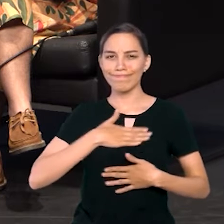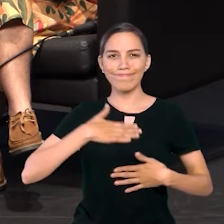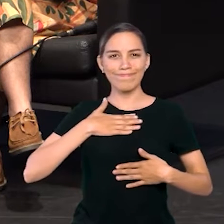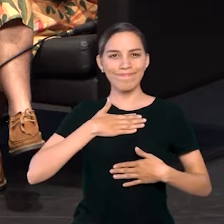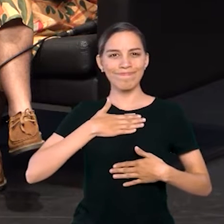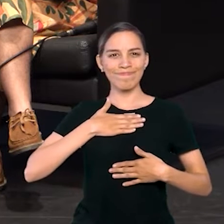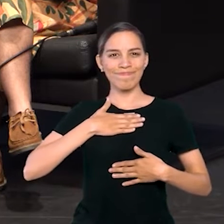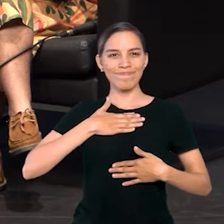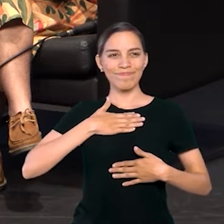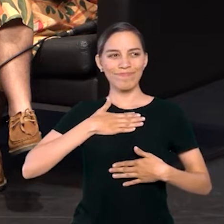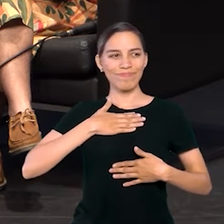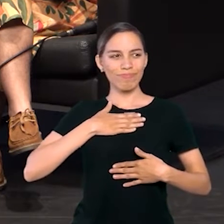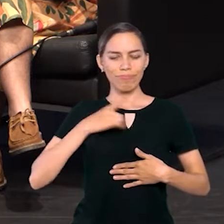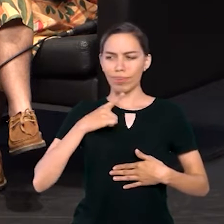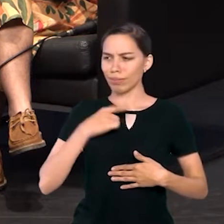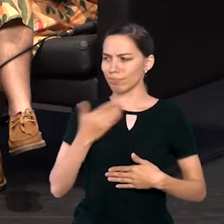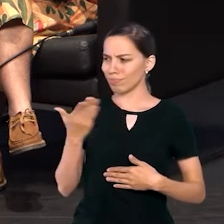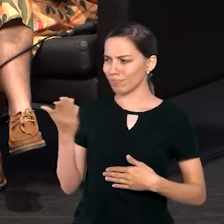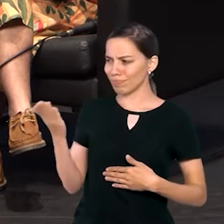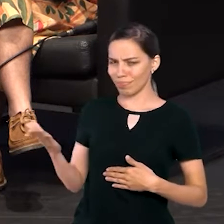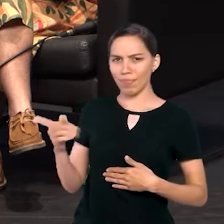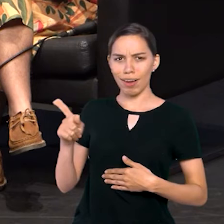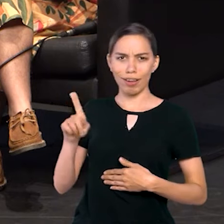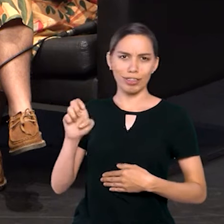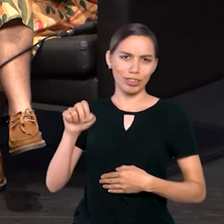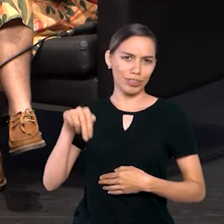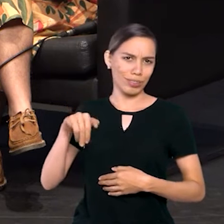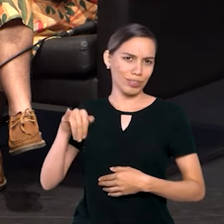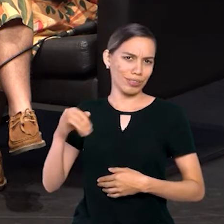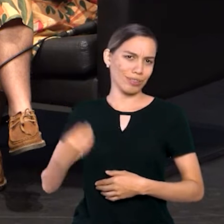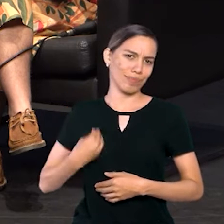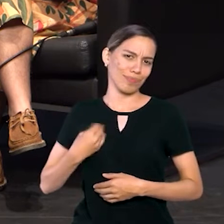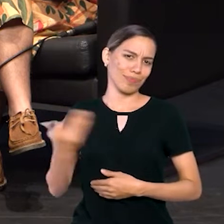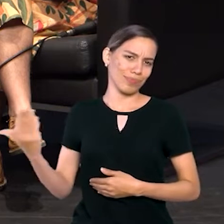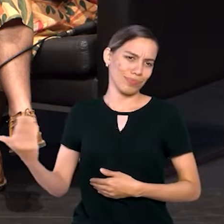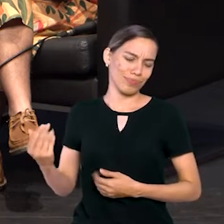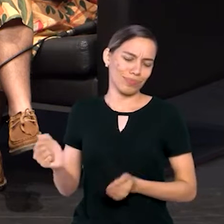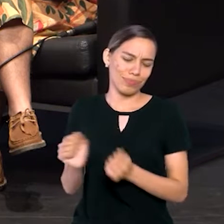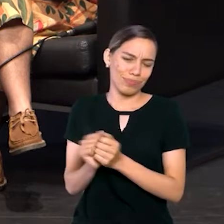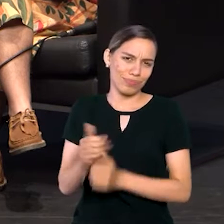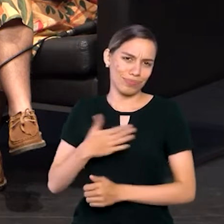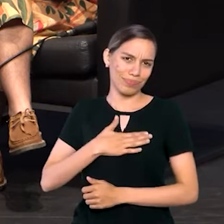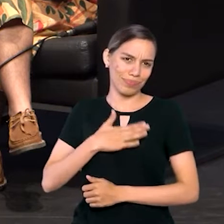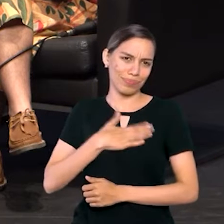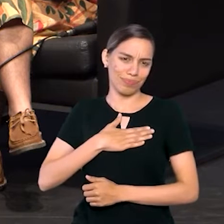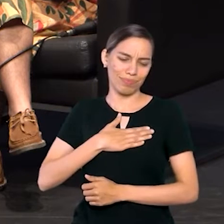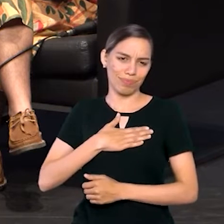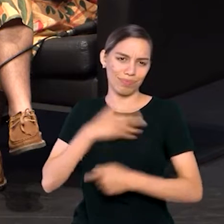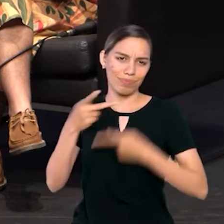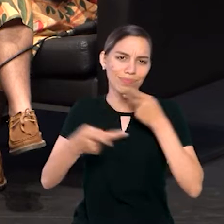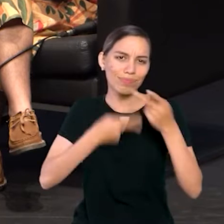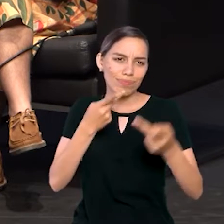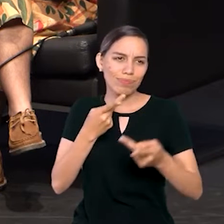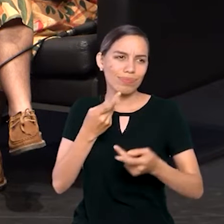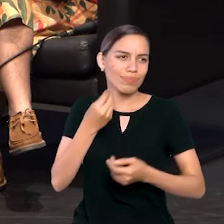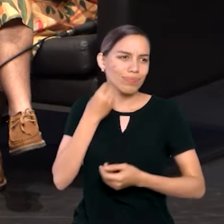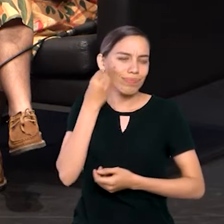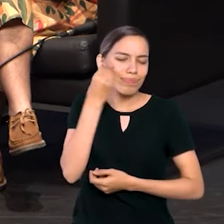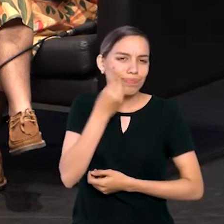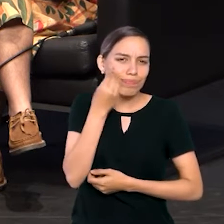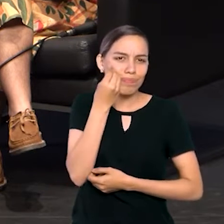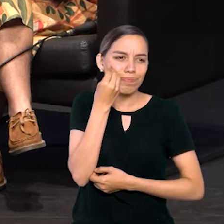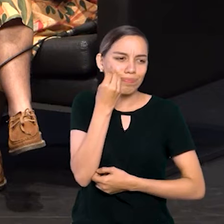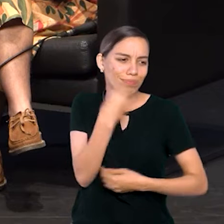ter essa querida Geni aqui junto comigo, trazendo a experiência da